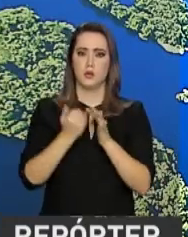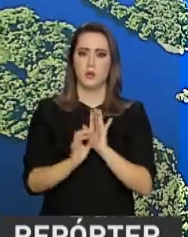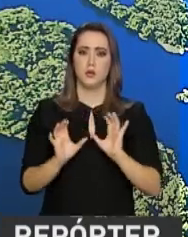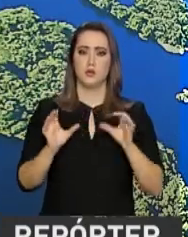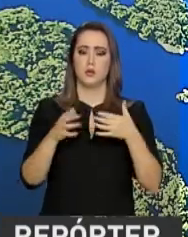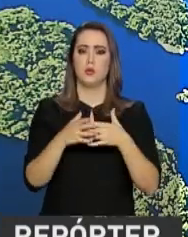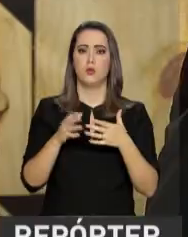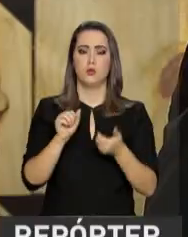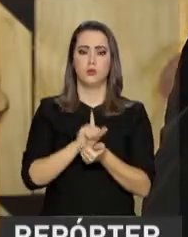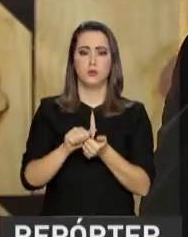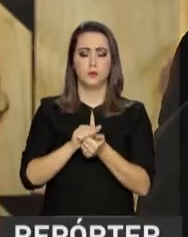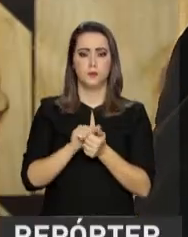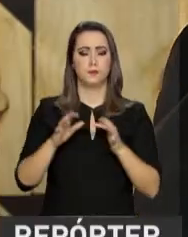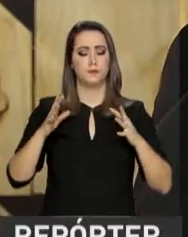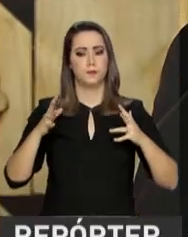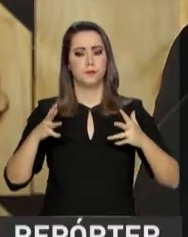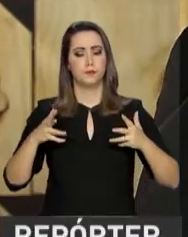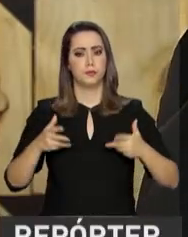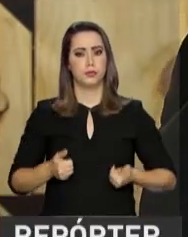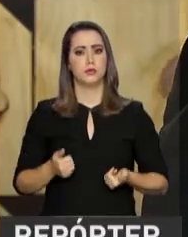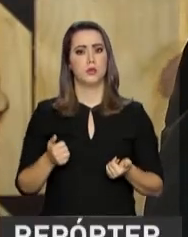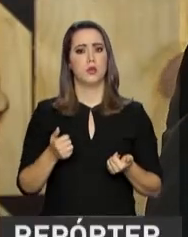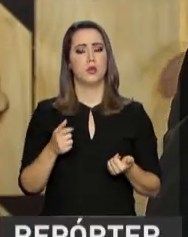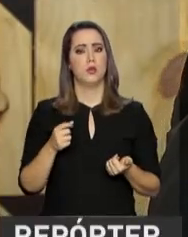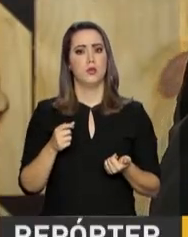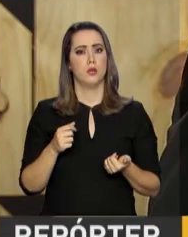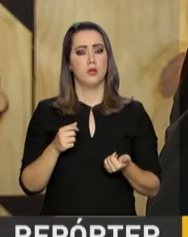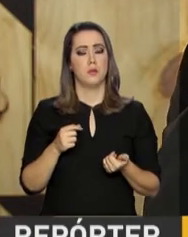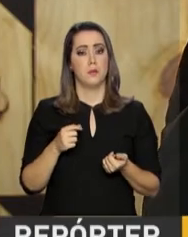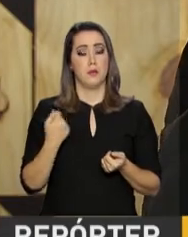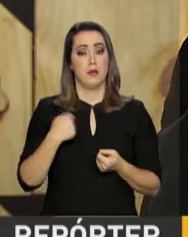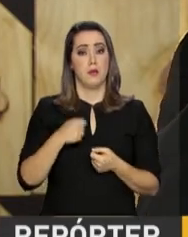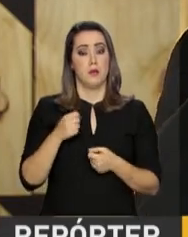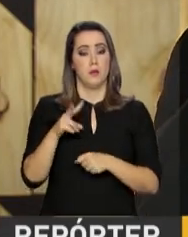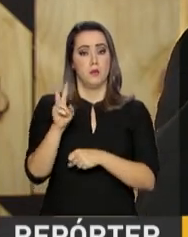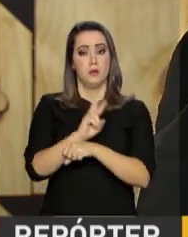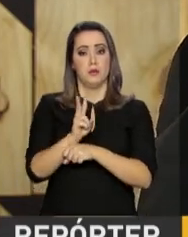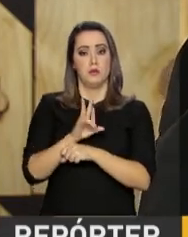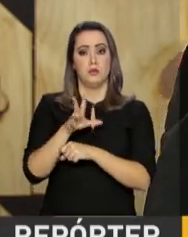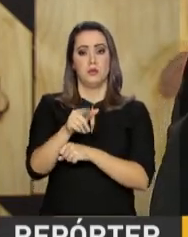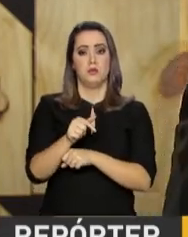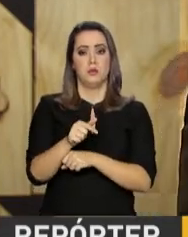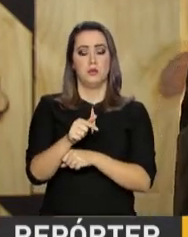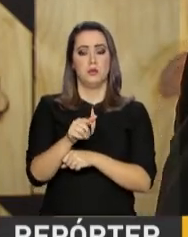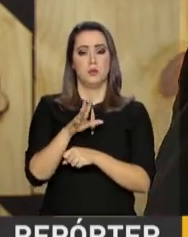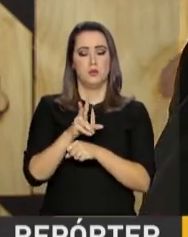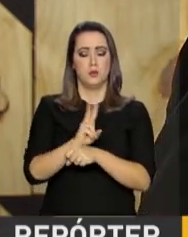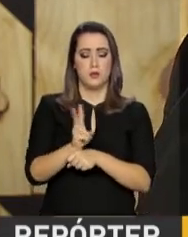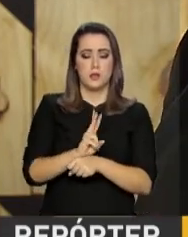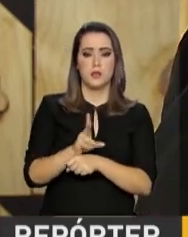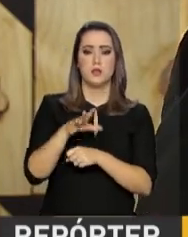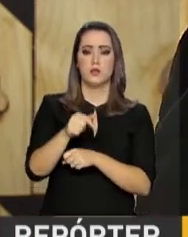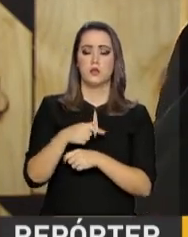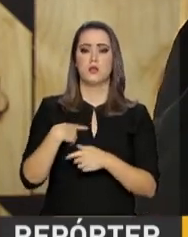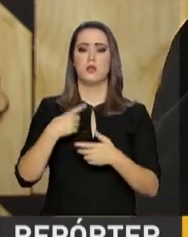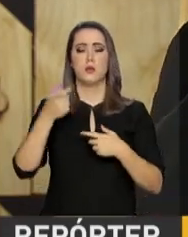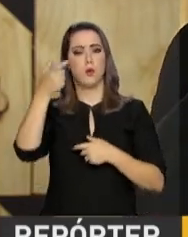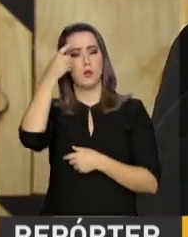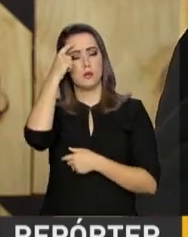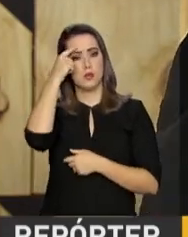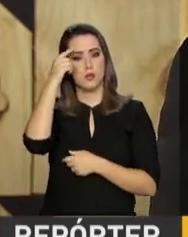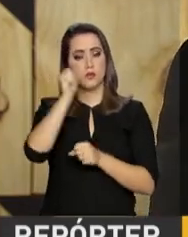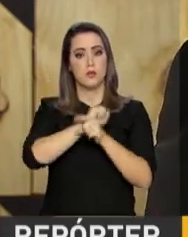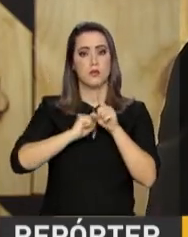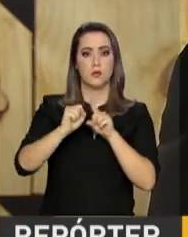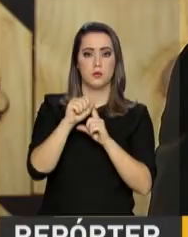de saneamento o investimento tem que ser grande por só ter fiscalização tempo inteiro acompanhamento preciso uma conscientização da sociedade a gente